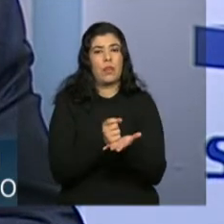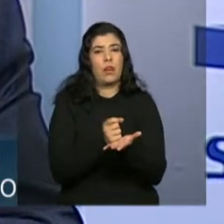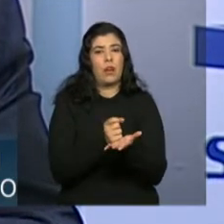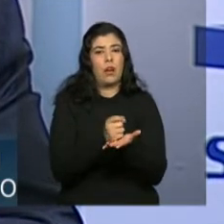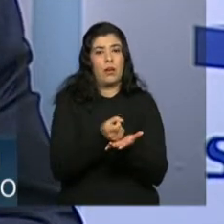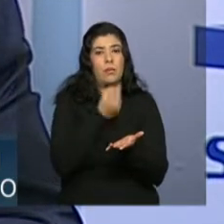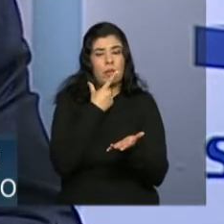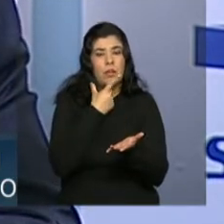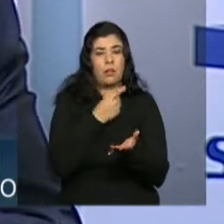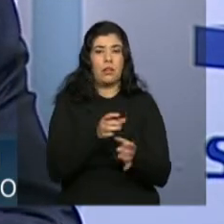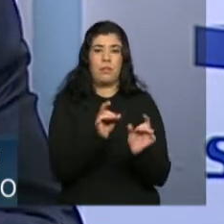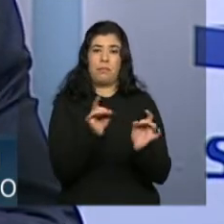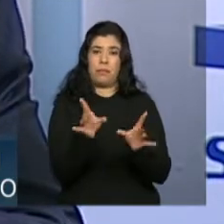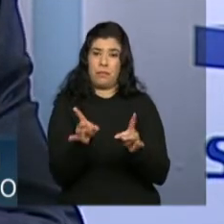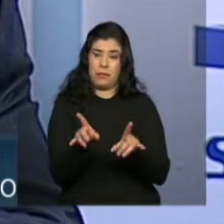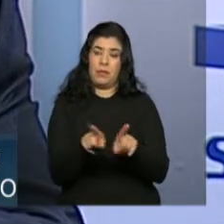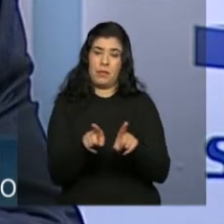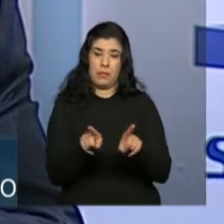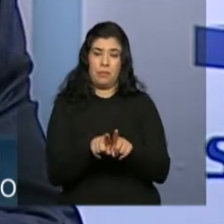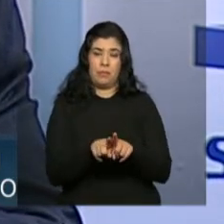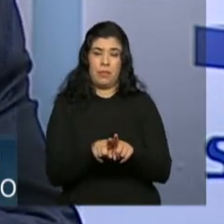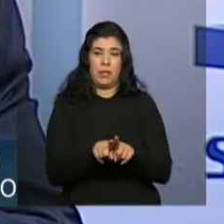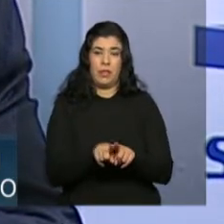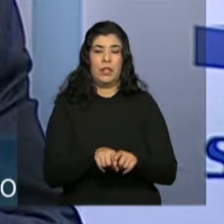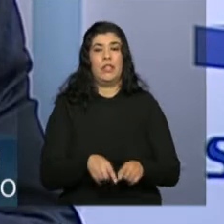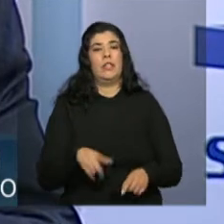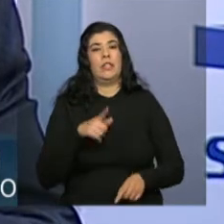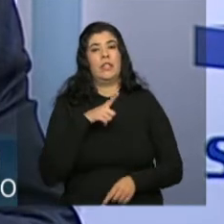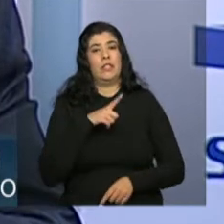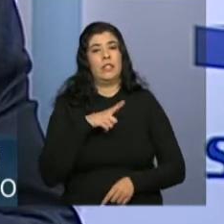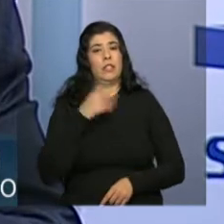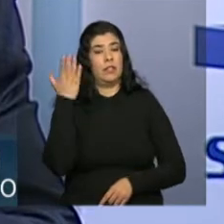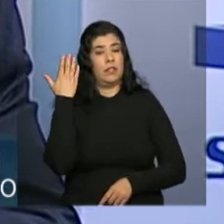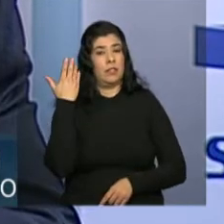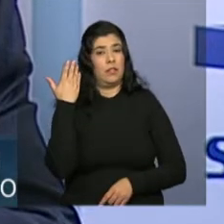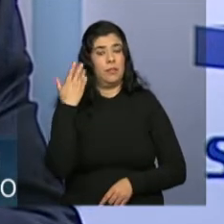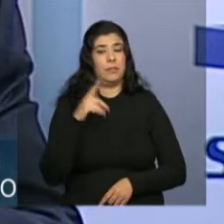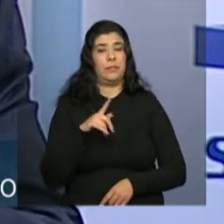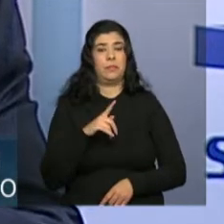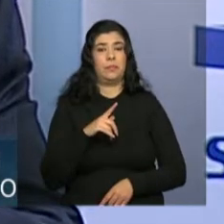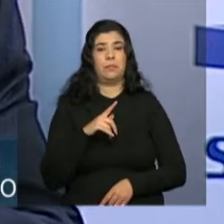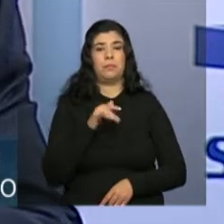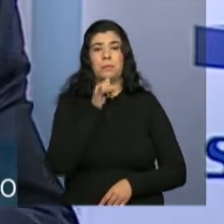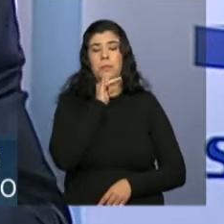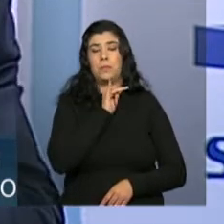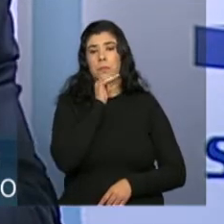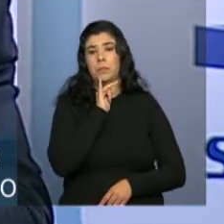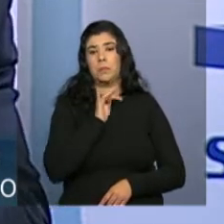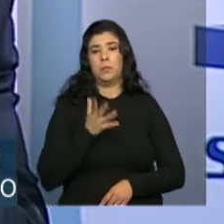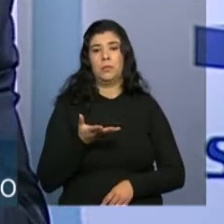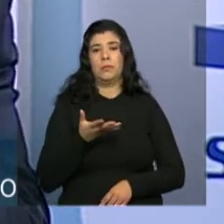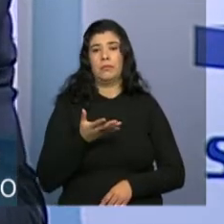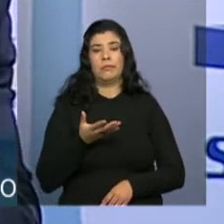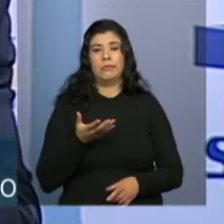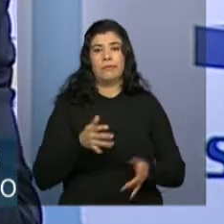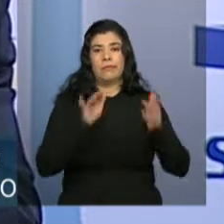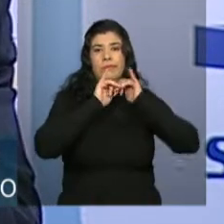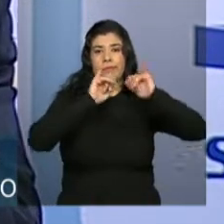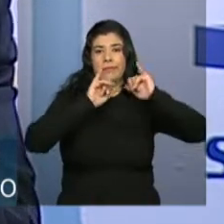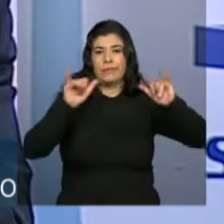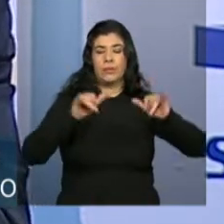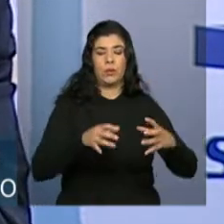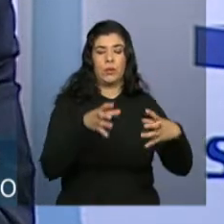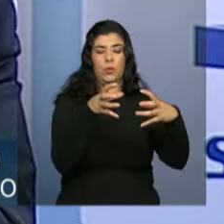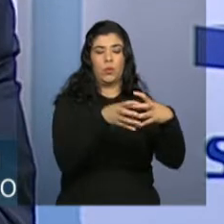mercado é também ao invés de ter só é o banco de dados